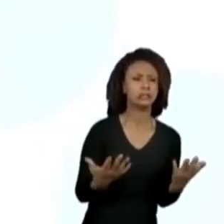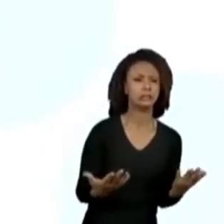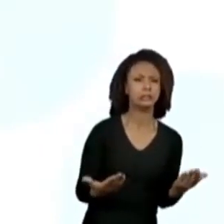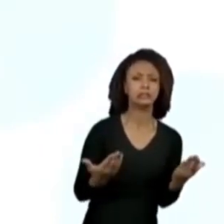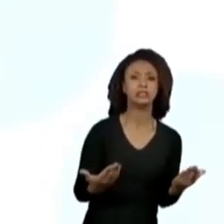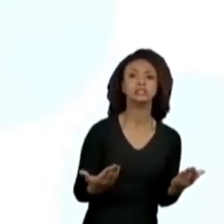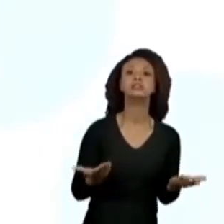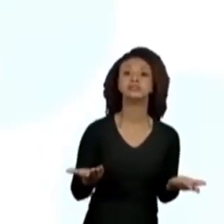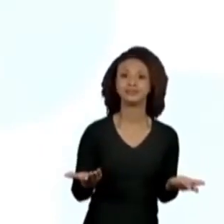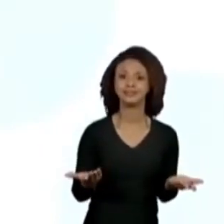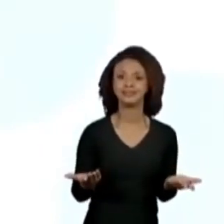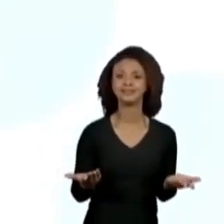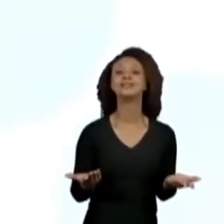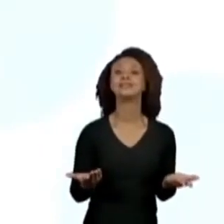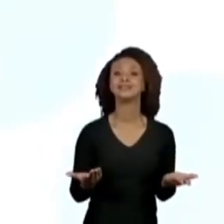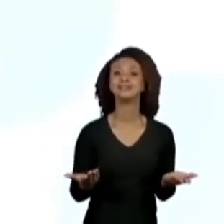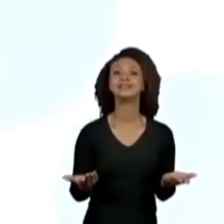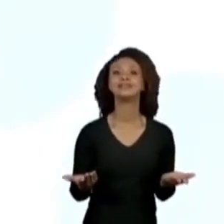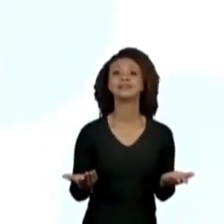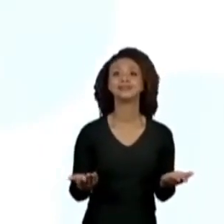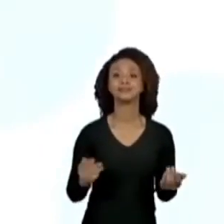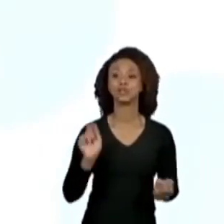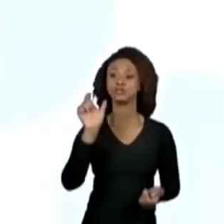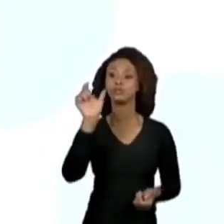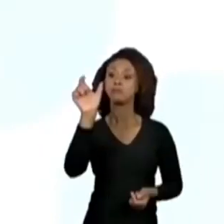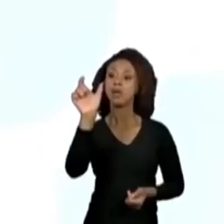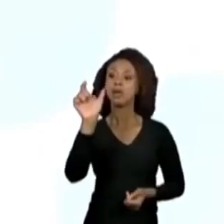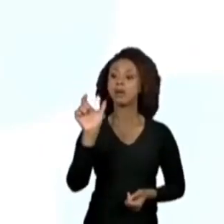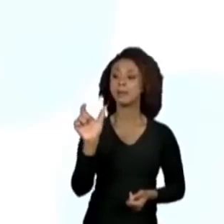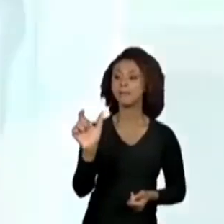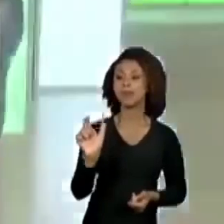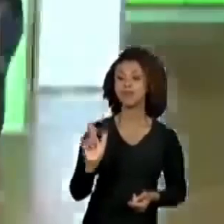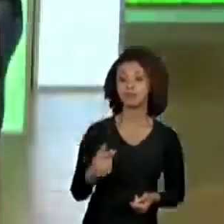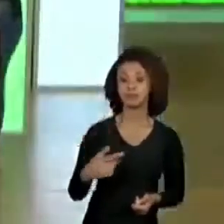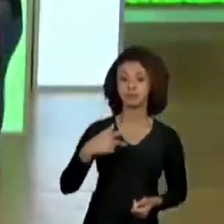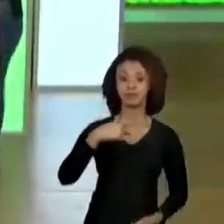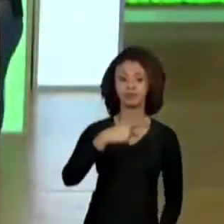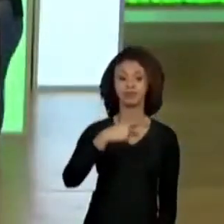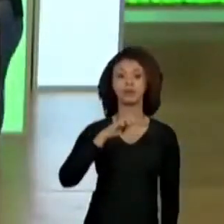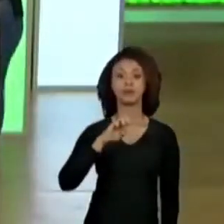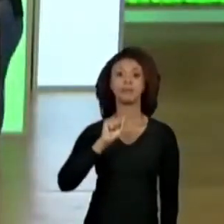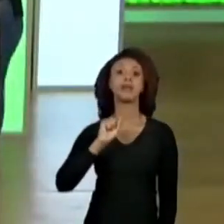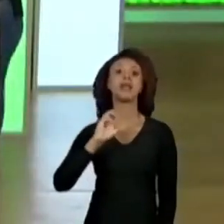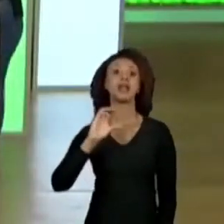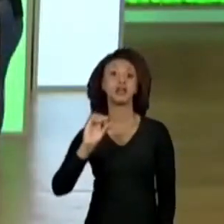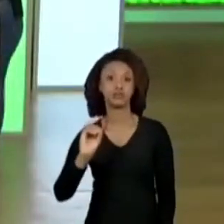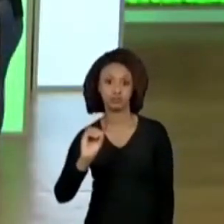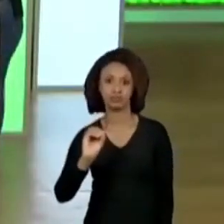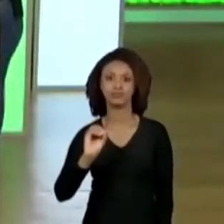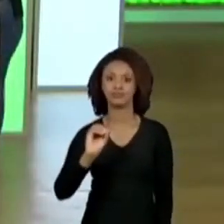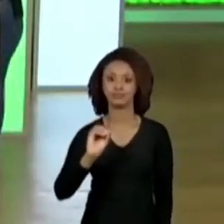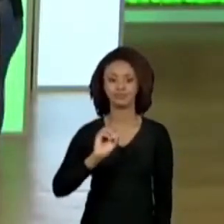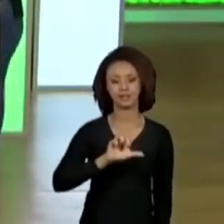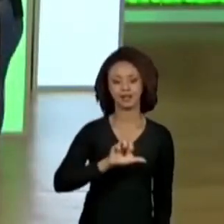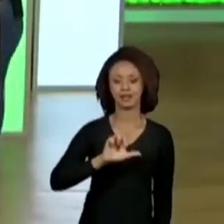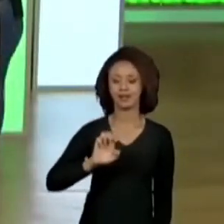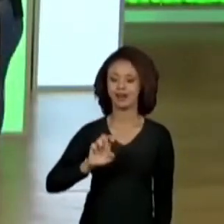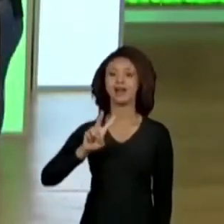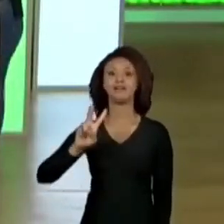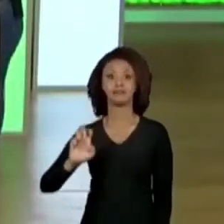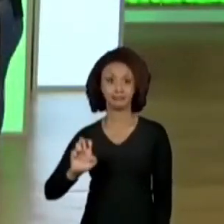os termos que a gente foi ali utilizando e que precisam ficar guardados. Aí, a gente